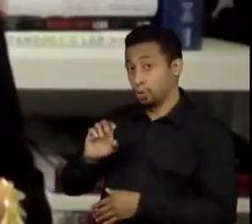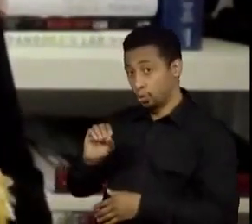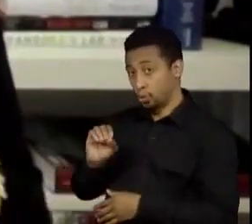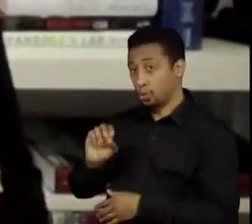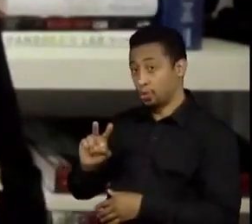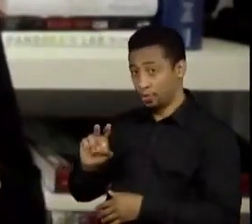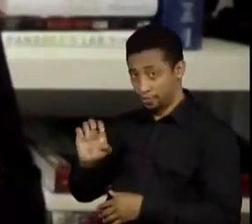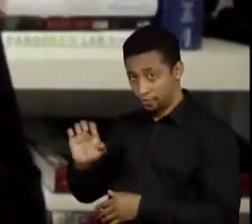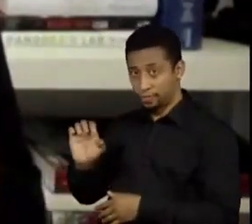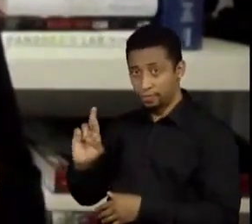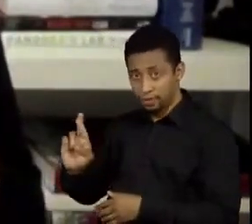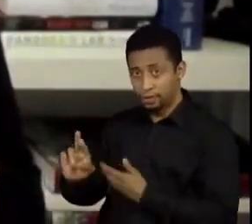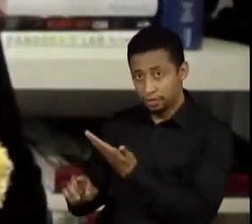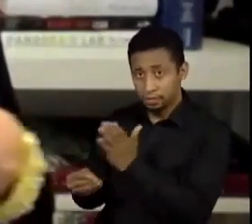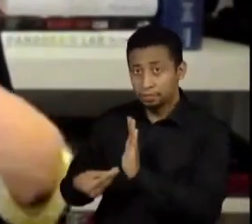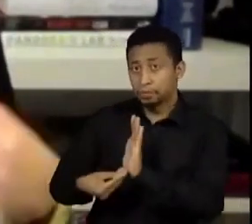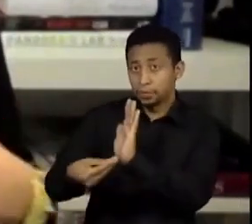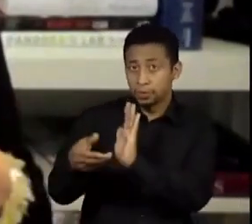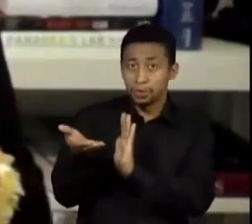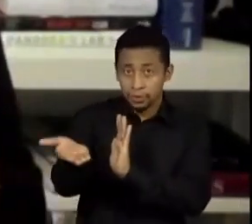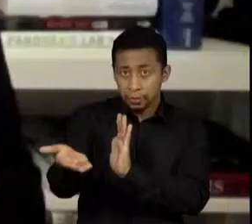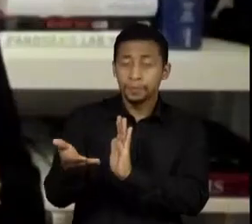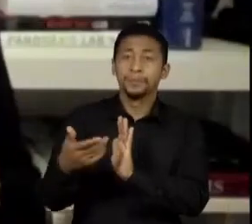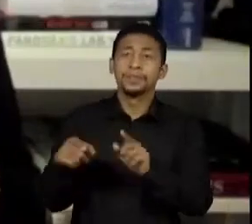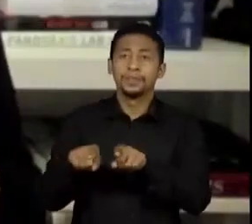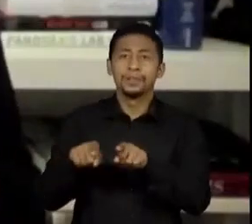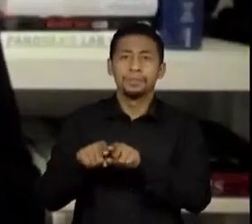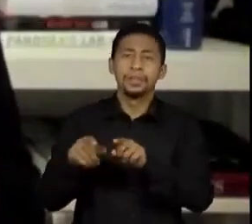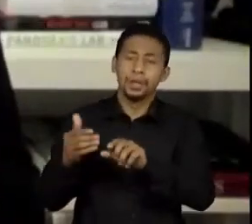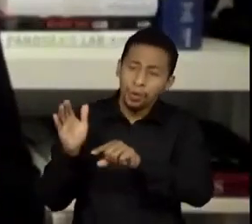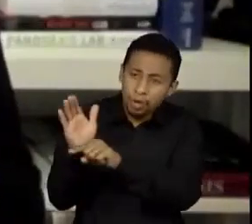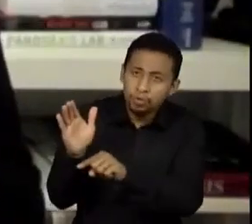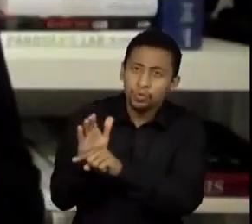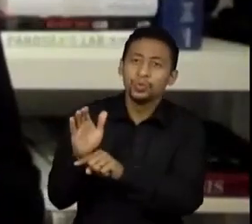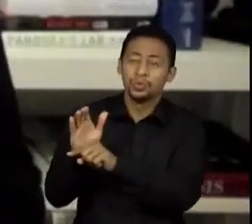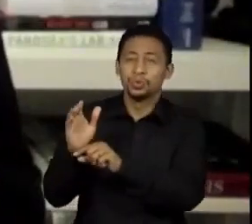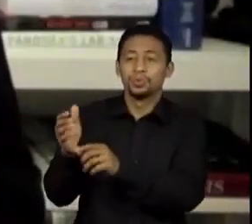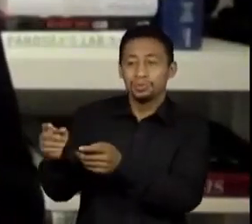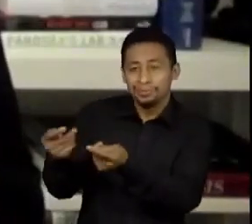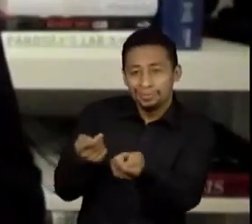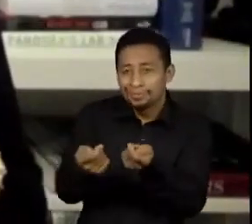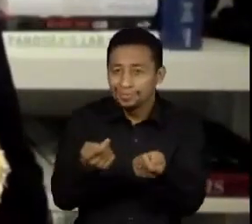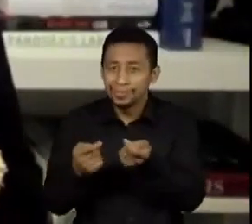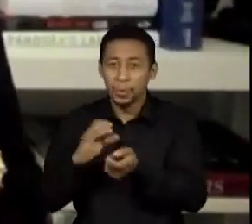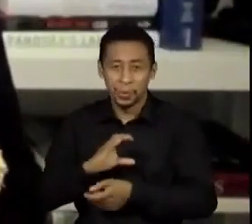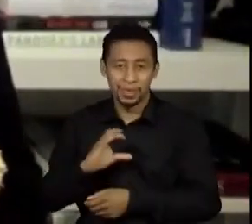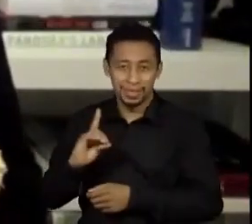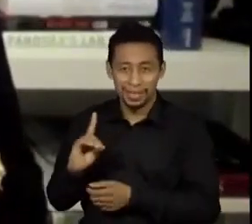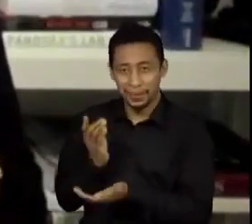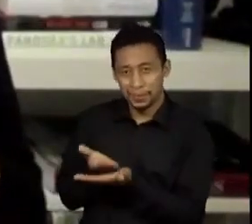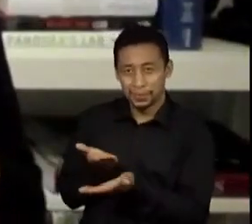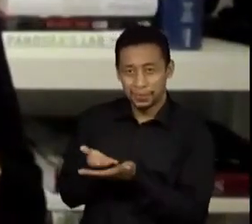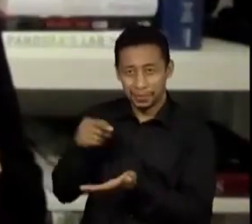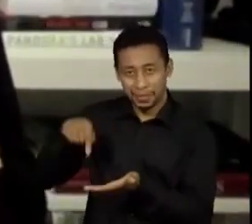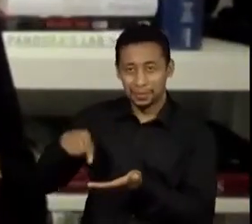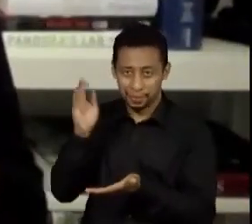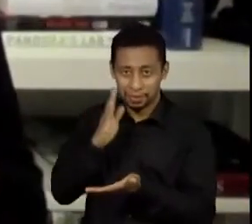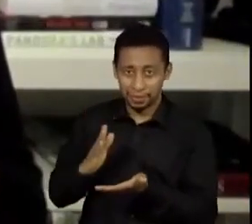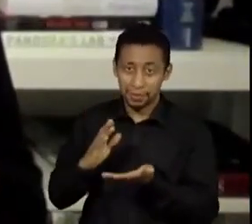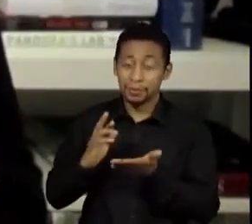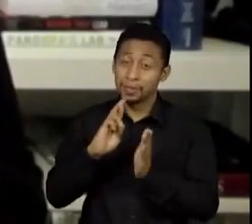como faço parte do comitê científico e também ajudo na coordenando os estudos aqui no Brasil, para